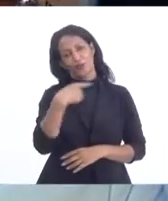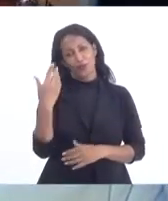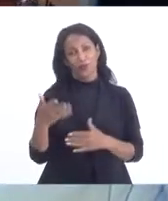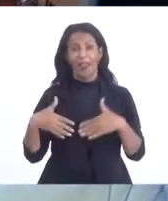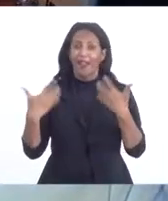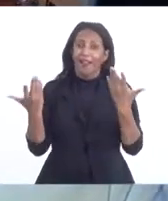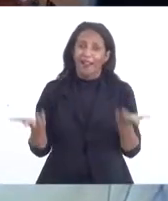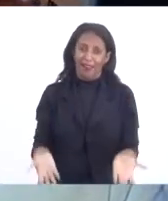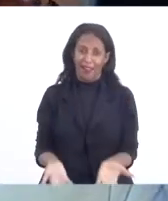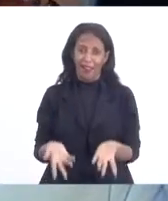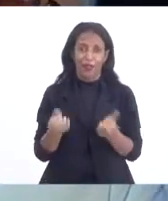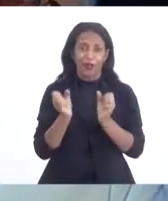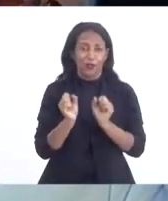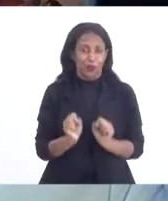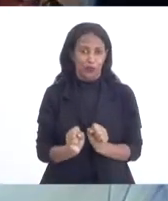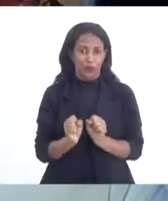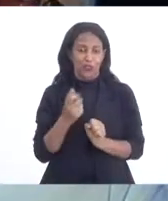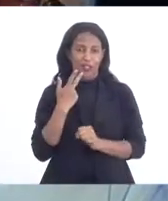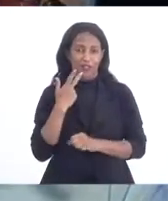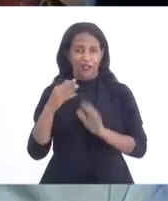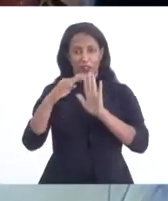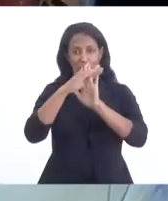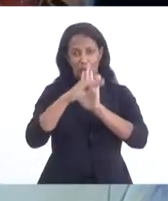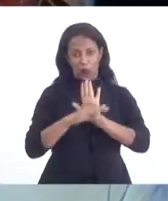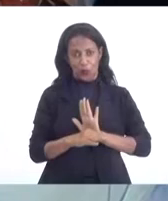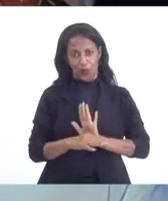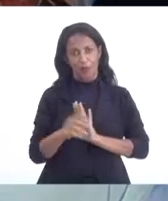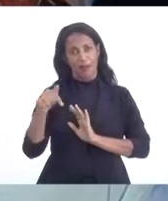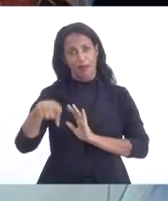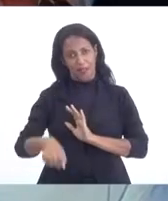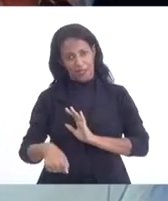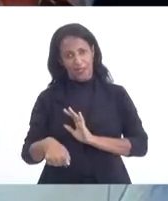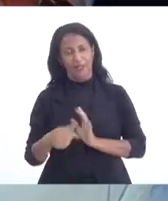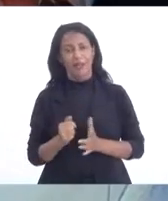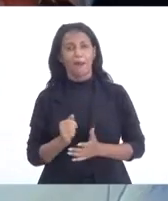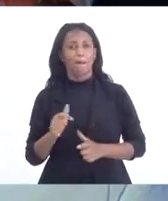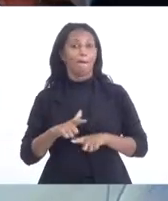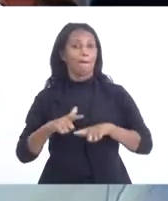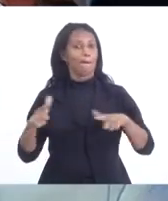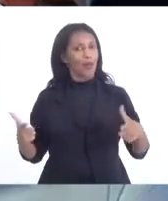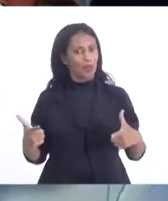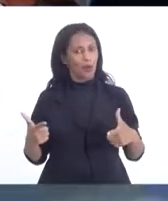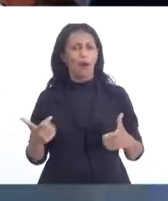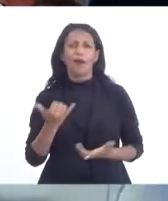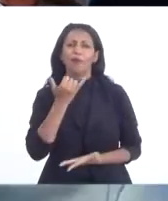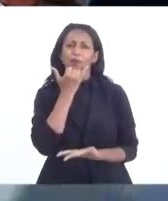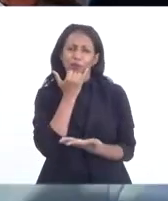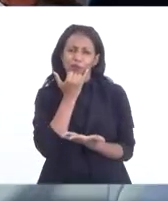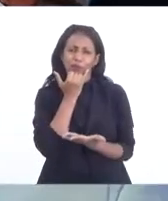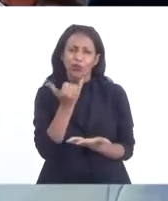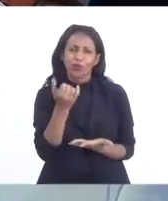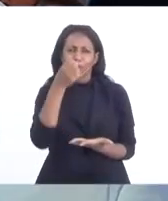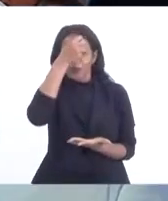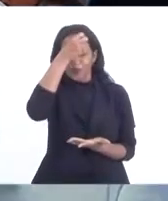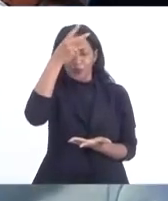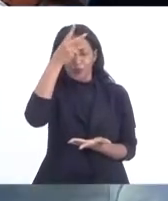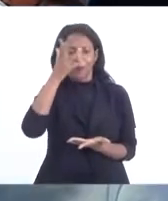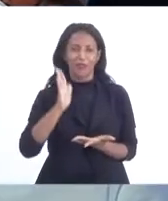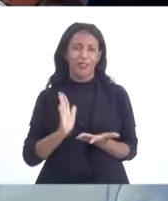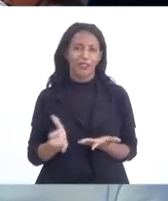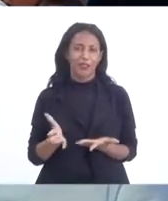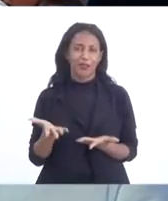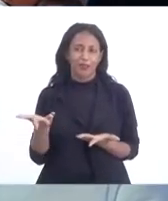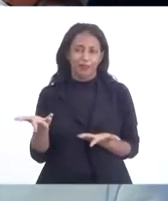que eu gostaria muito de poder estar usando esse programa aqui como um projeto piloto maior, né? Peço desculpas aqui aos prefeitos